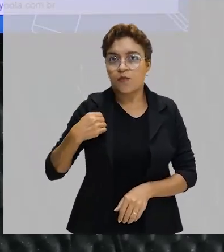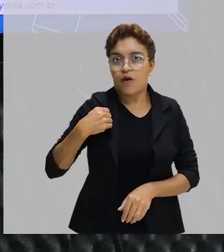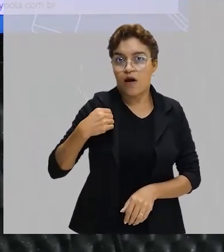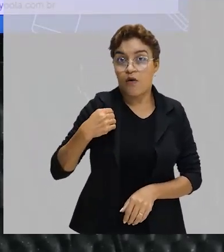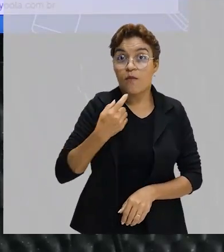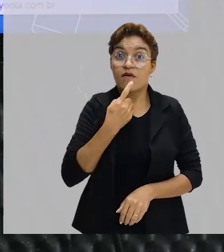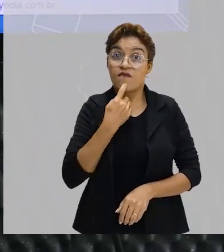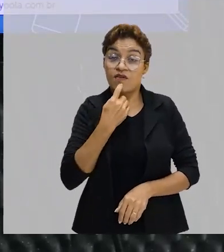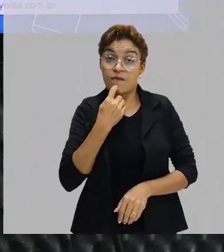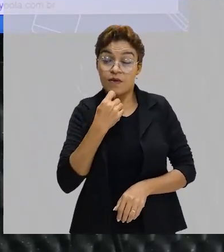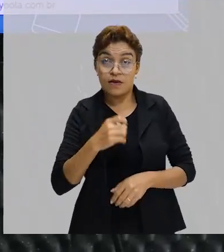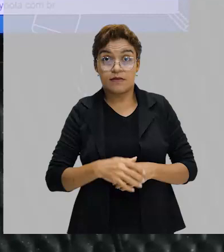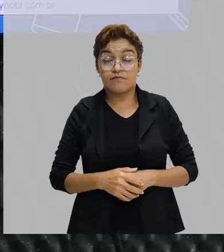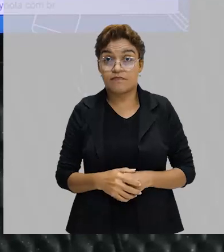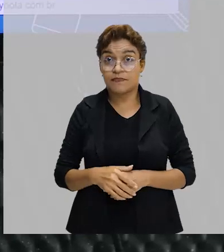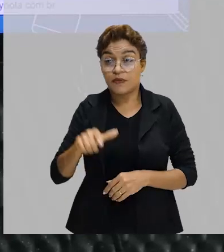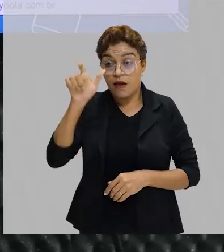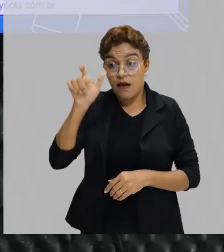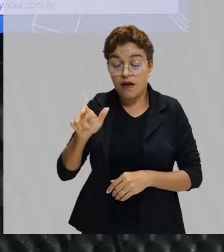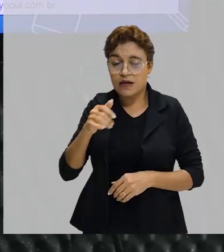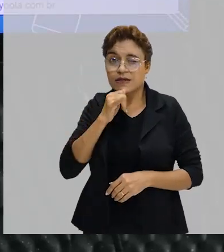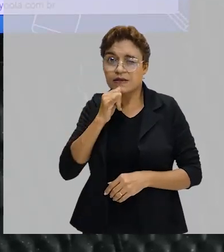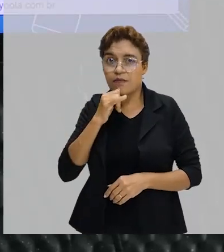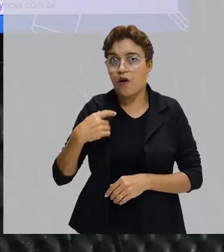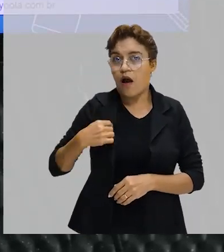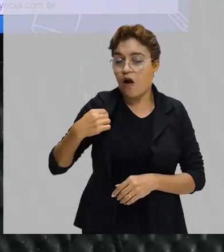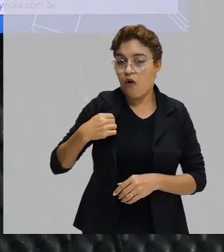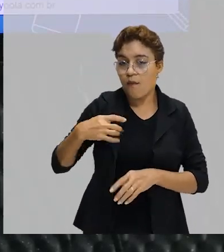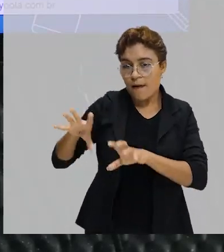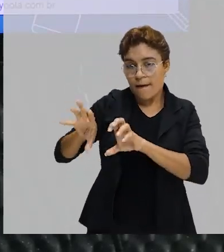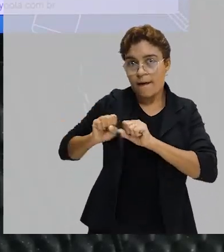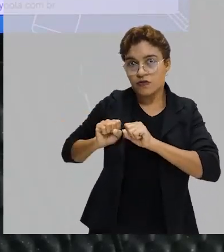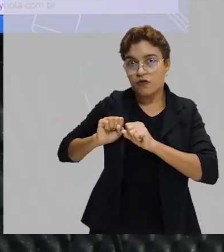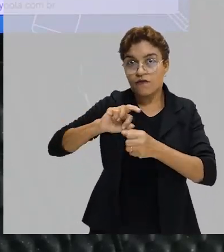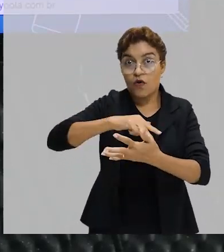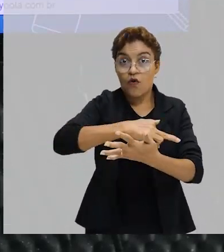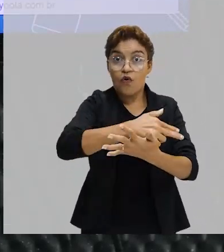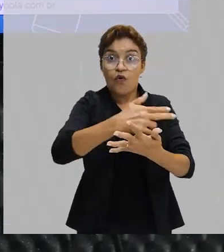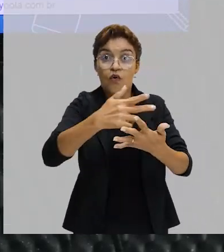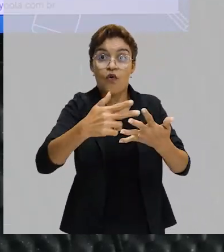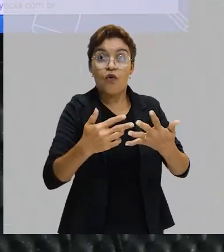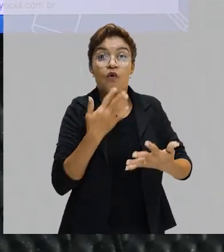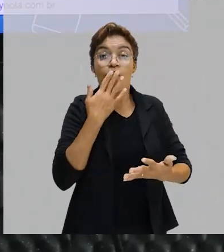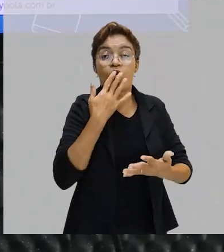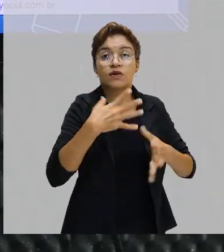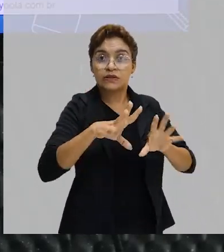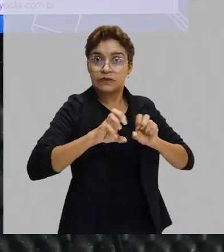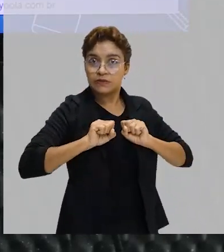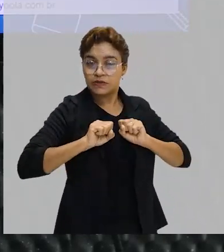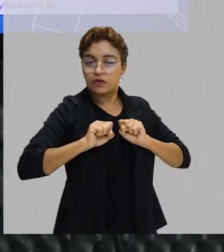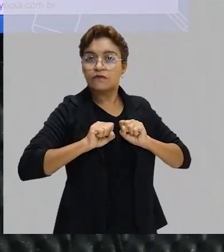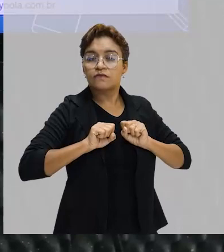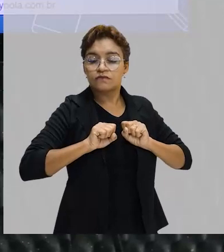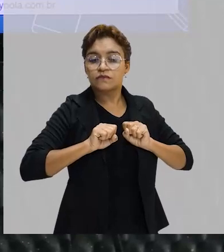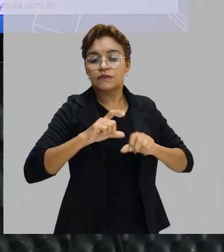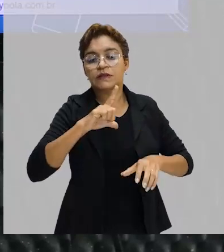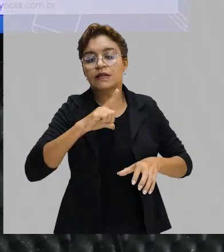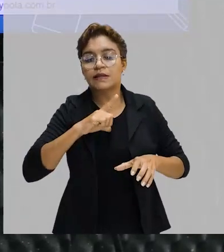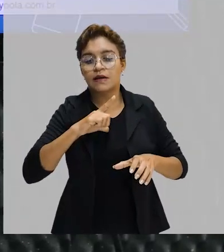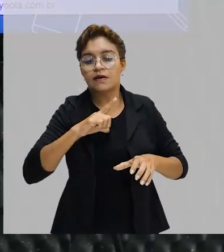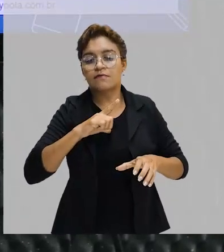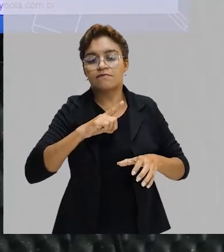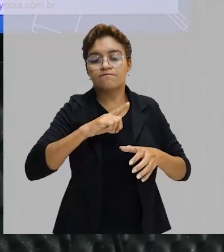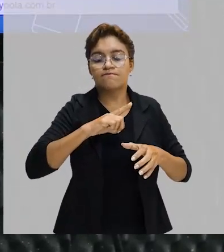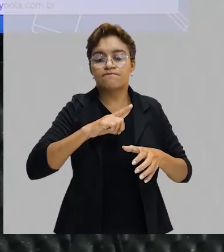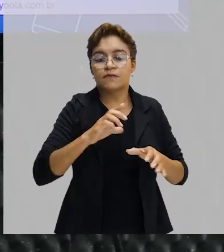vermelha, porque ela absorve todas as outras cores, você pode visualizar aqui na tela, nós temos um conjunto